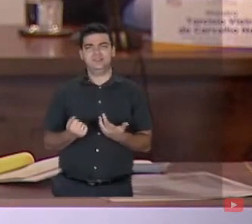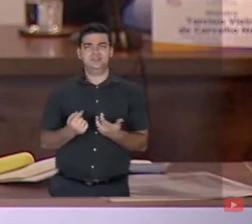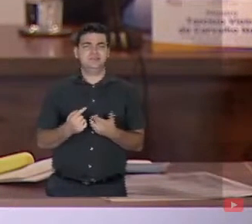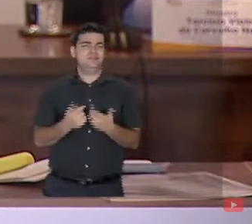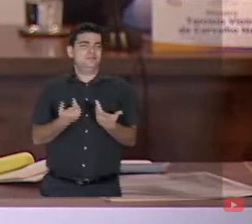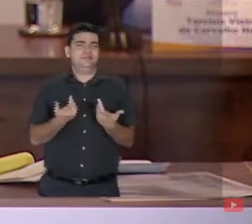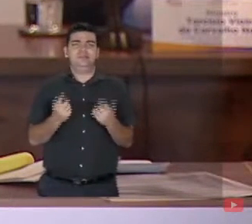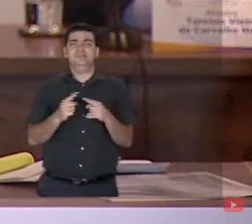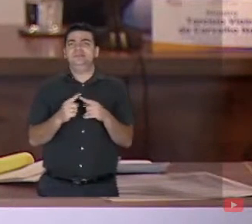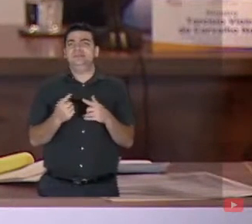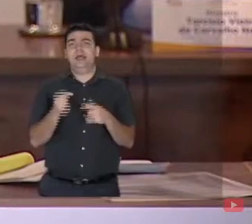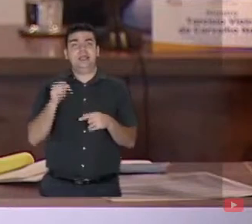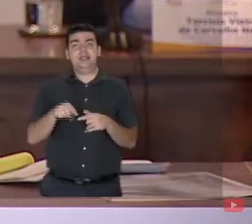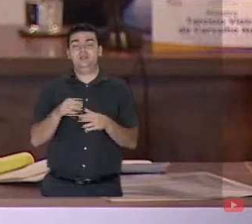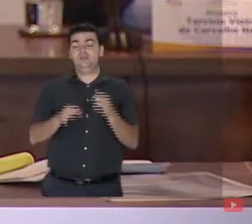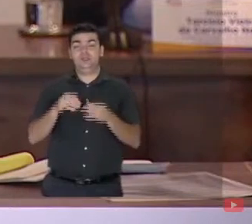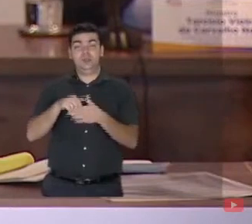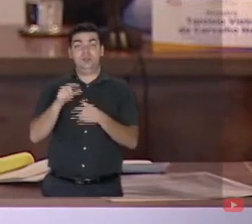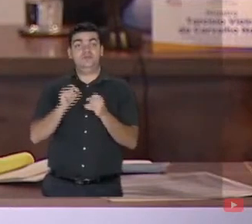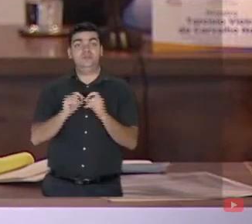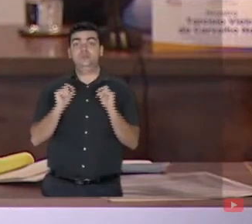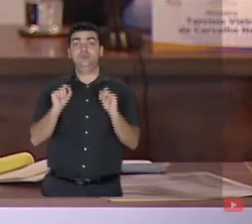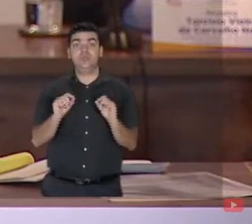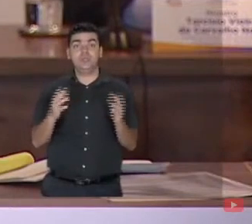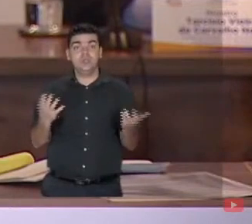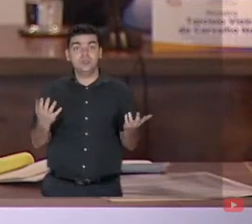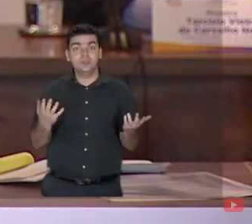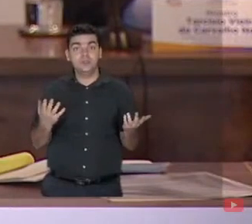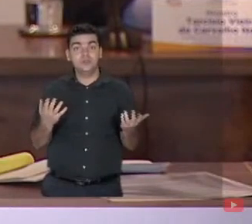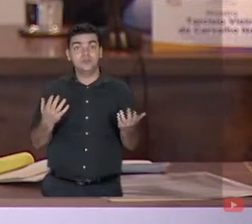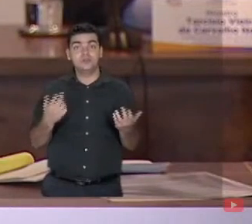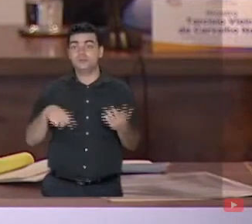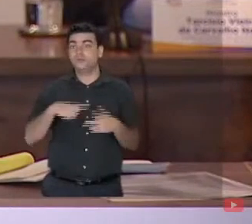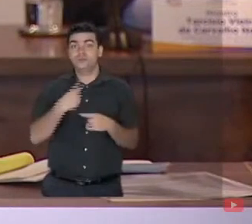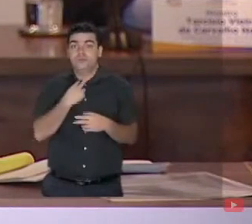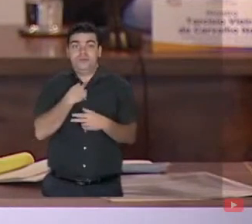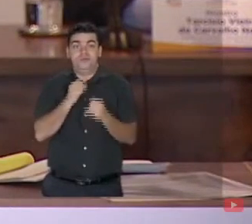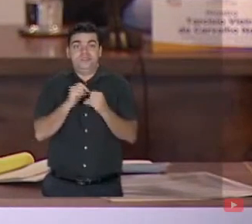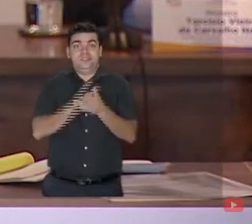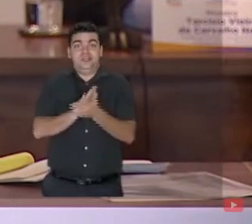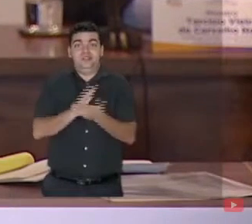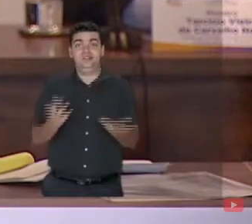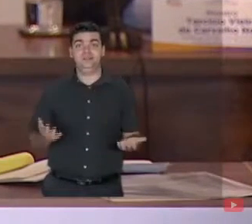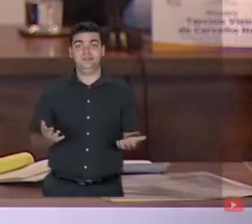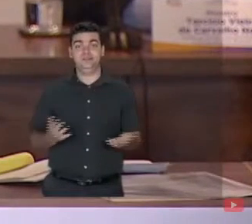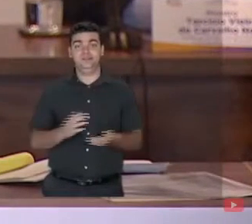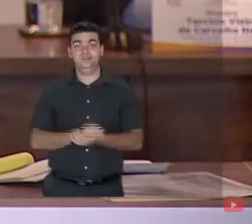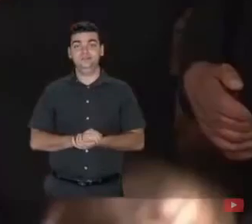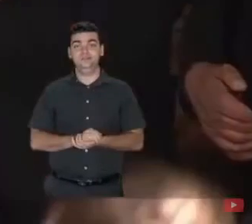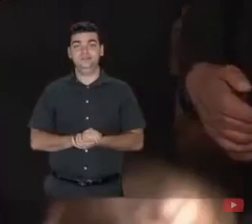do país e nós precisamos enfrentá-lo. Mas esse não é um problema da Justiça Eleitoral.